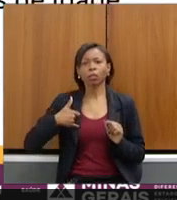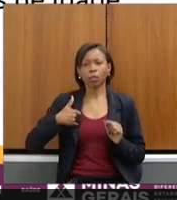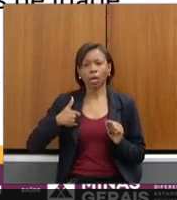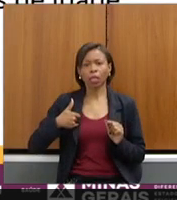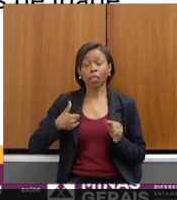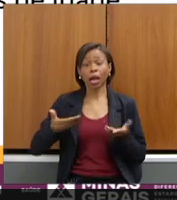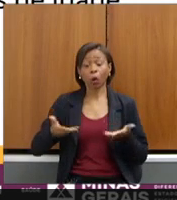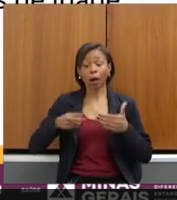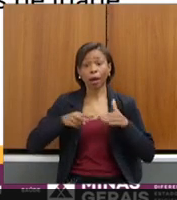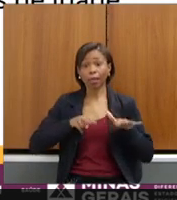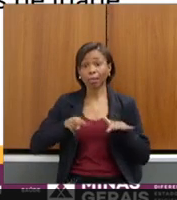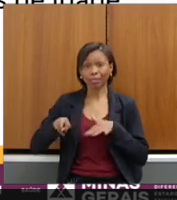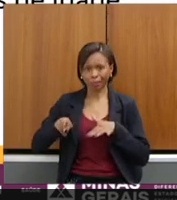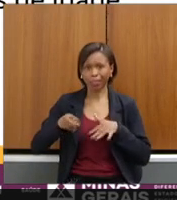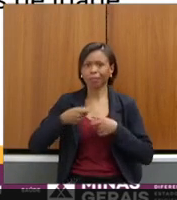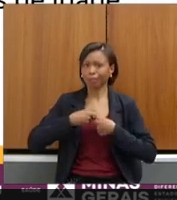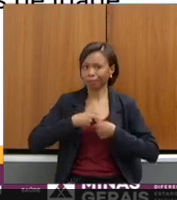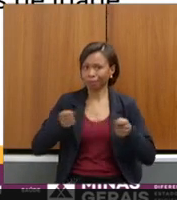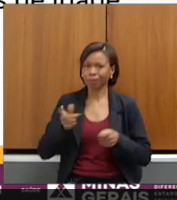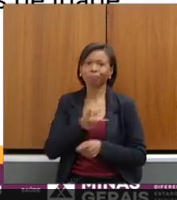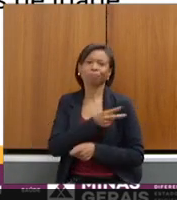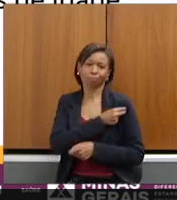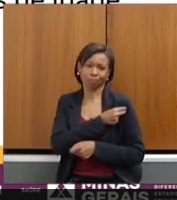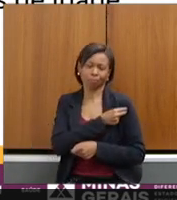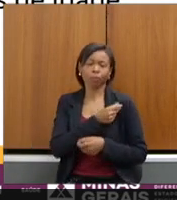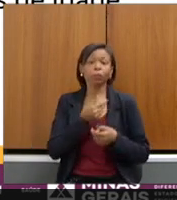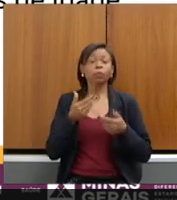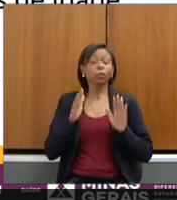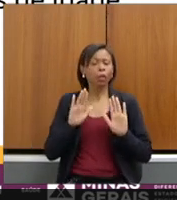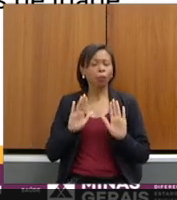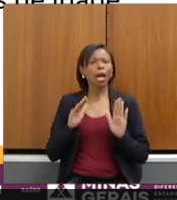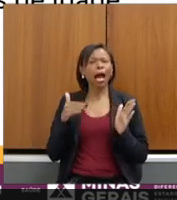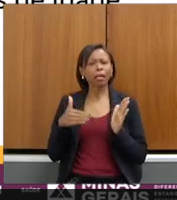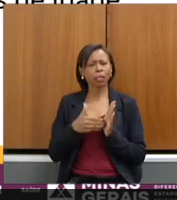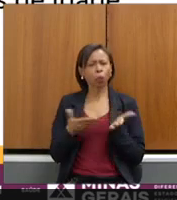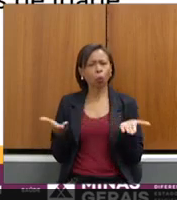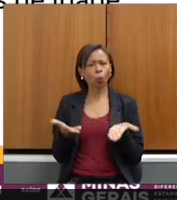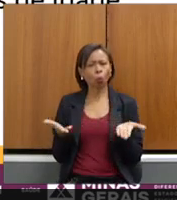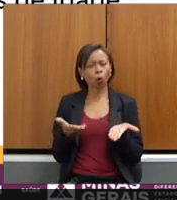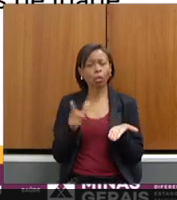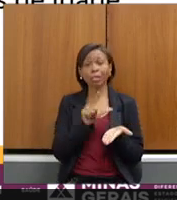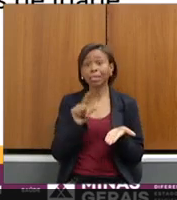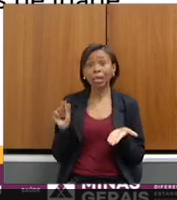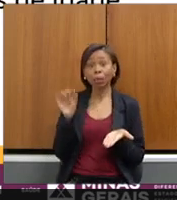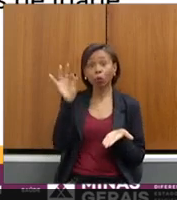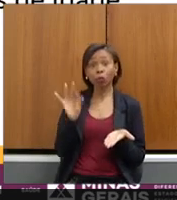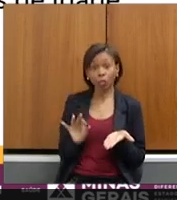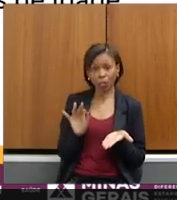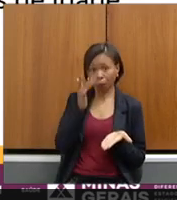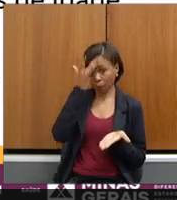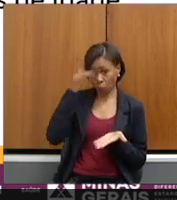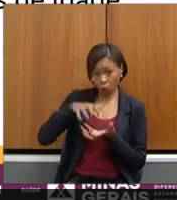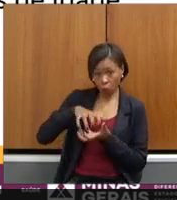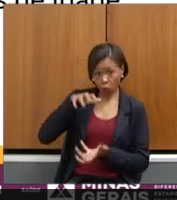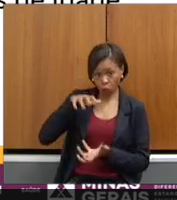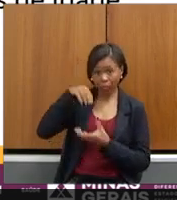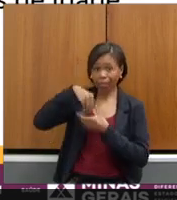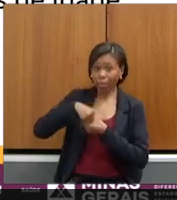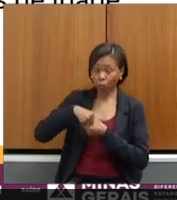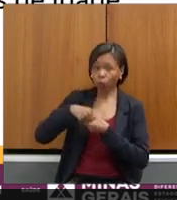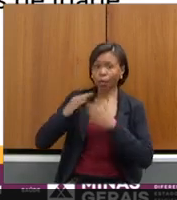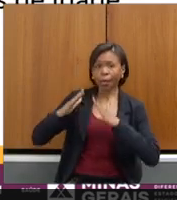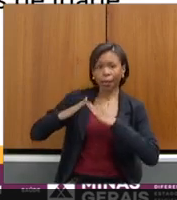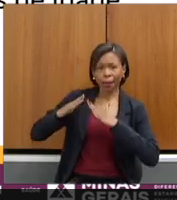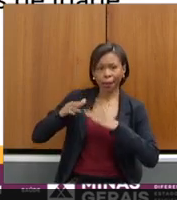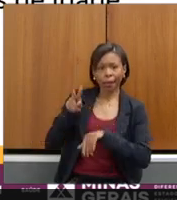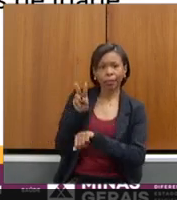ainda essa semana então que já foi atendida até o momento sem por cento das pessoas idosas residentes intuição de longa permanência